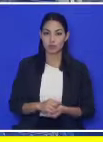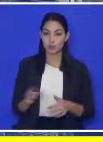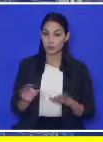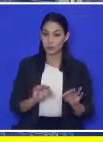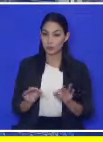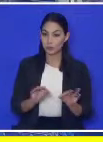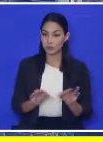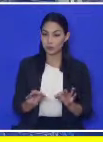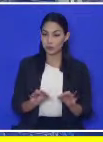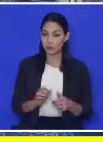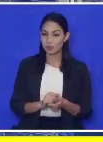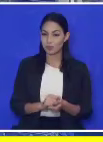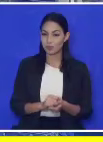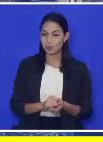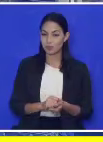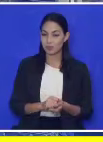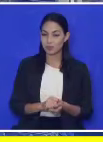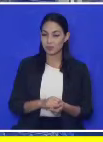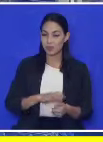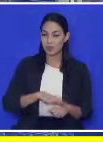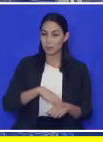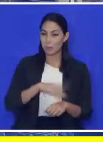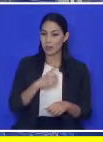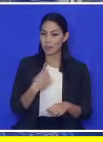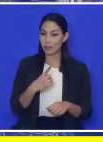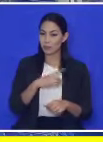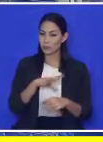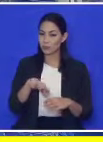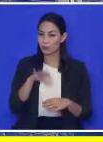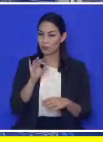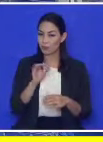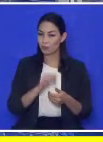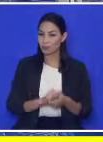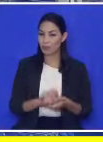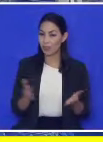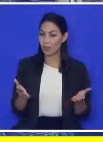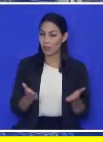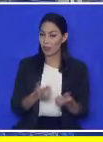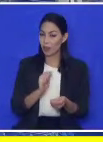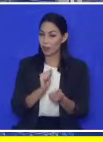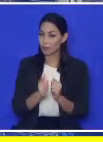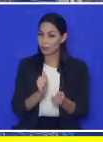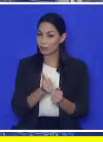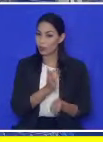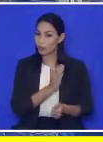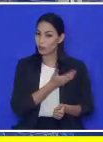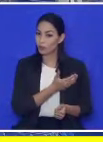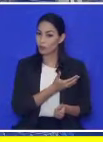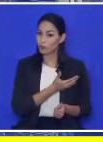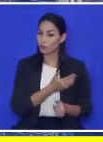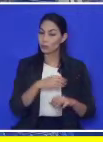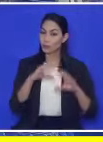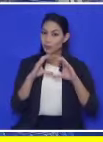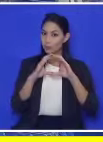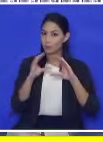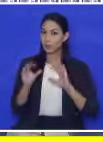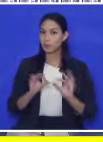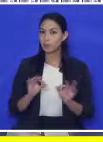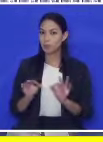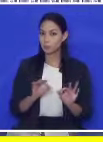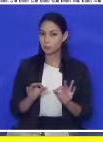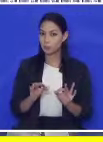Tudo pronto? Você tem mais uma chance de ganhar. Passaremos agora ao sorteio do time do coração, bolas